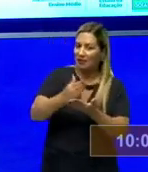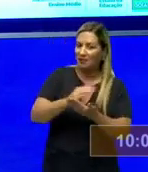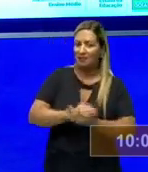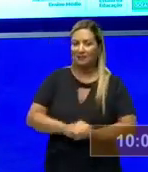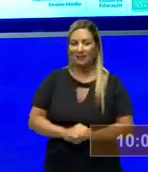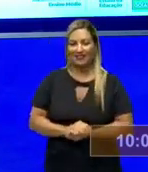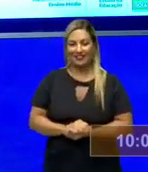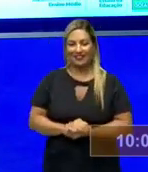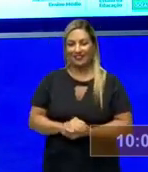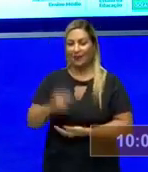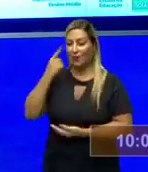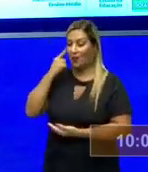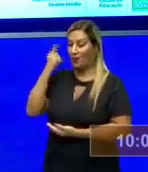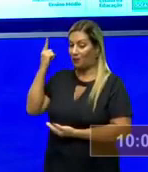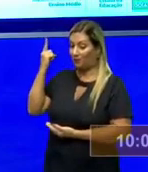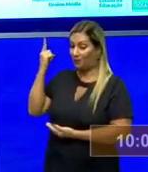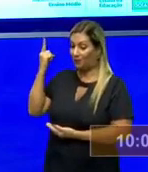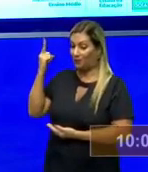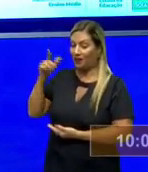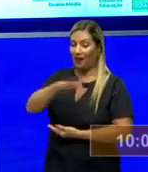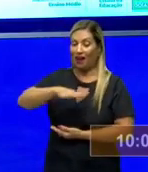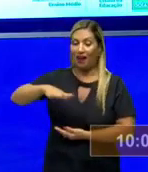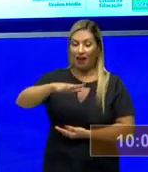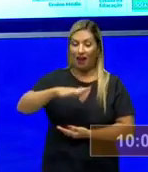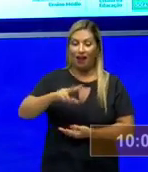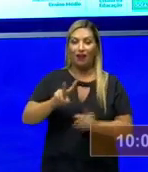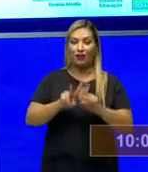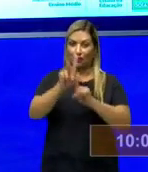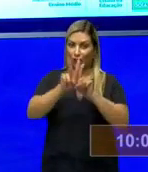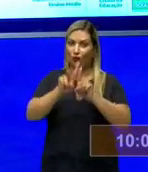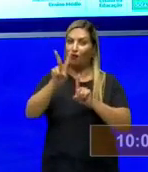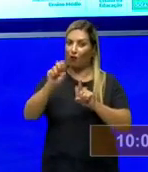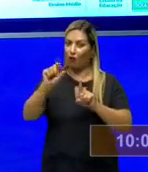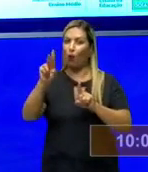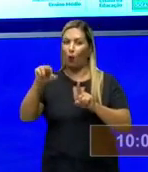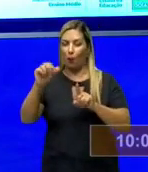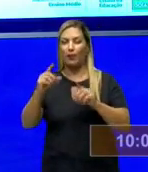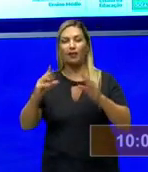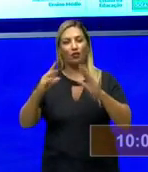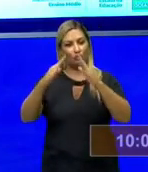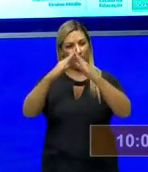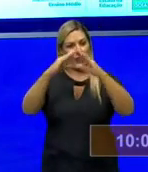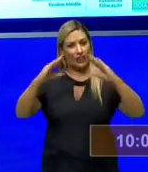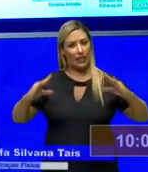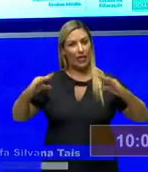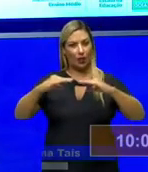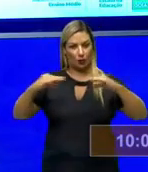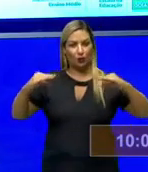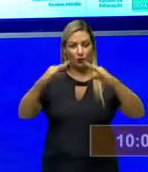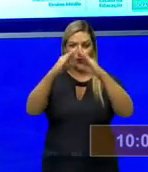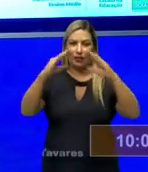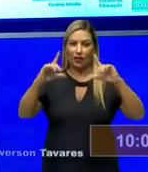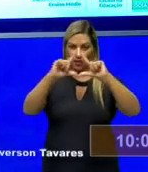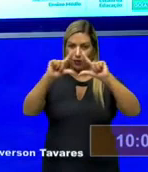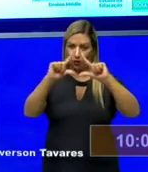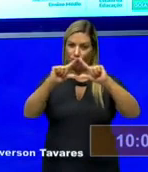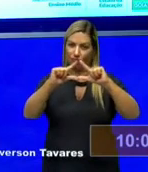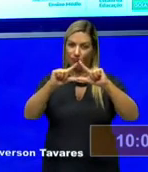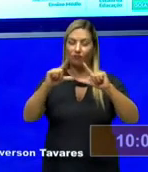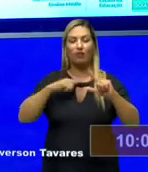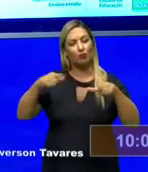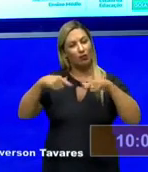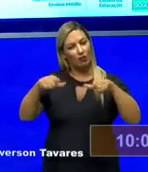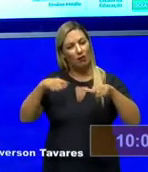então olha só na tela área e volume de pirâmide nossa segunda aula sobre esse tema hoje vão trabalhar bastante